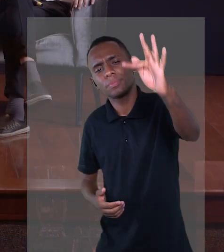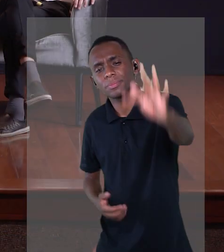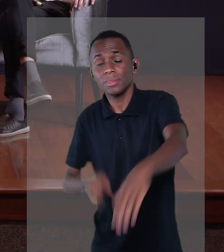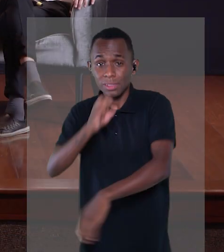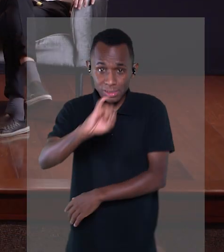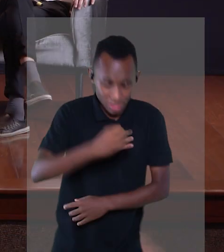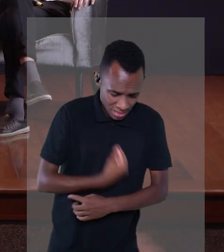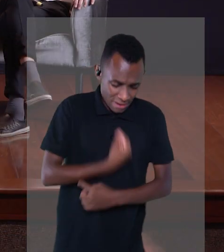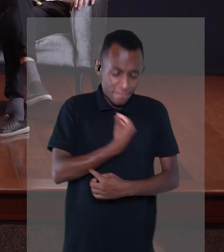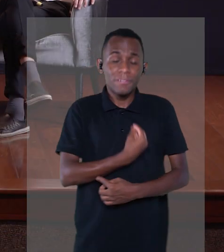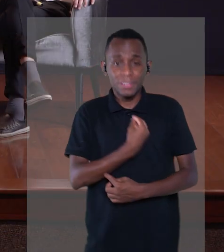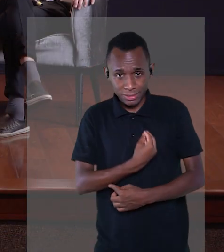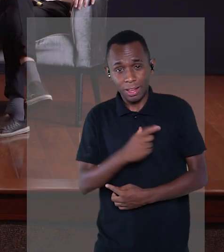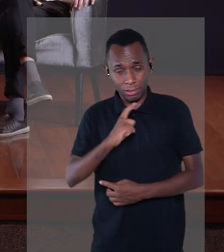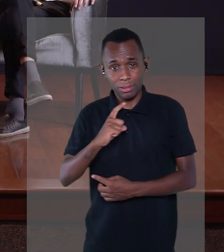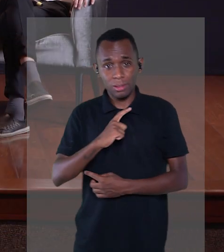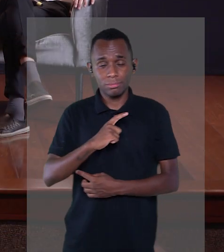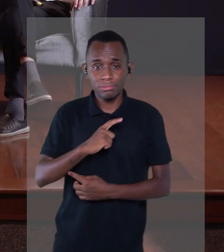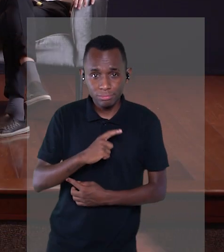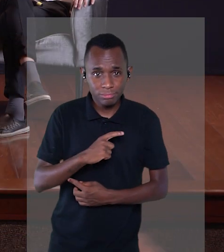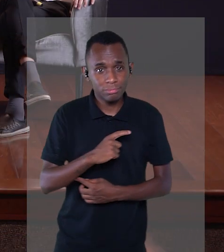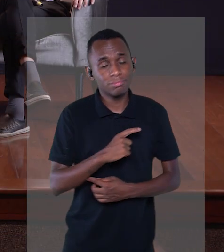Enquanto houver vida